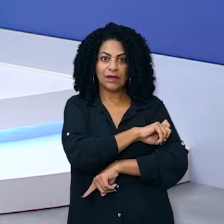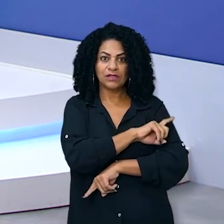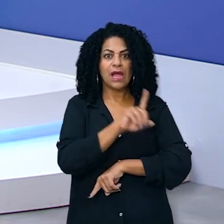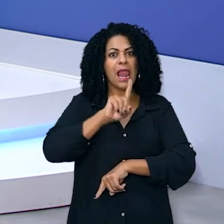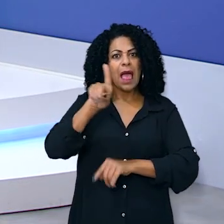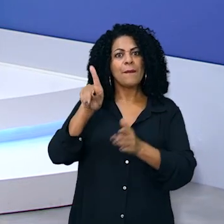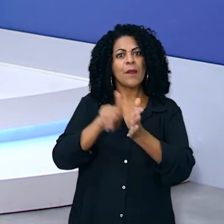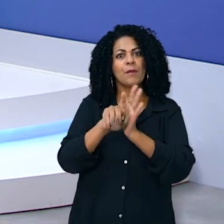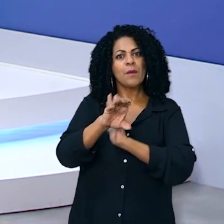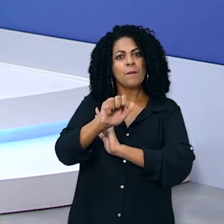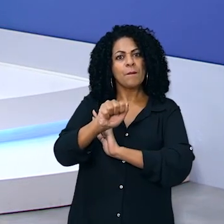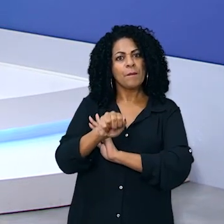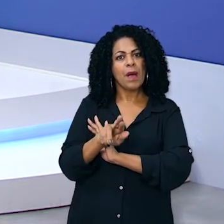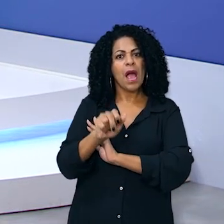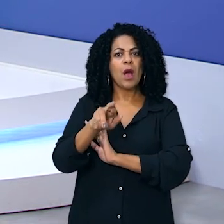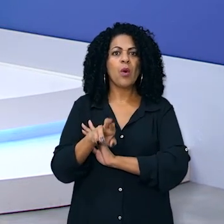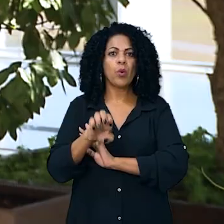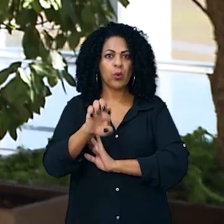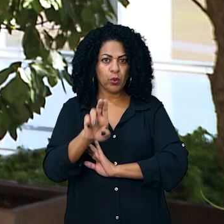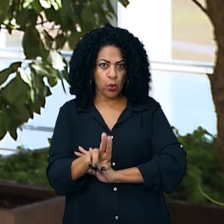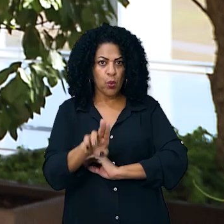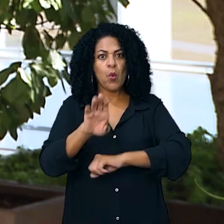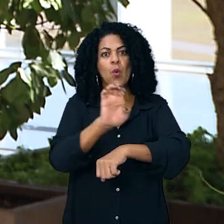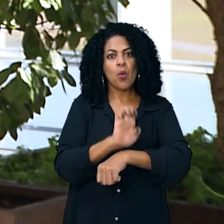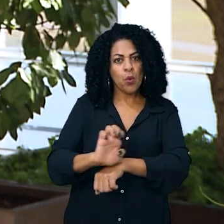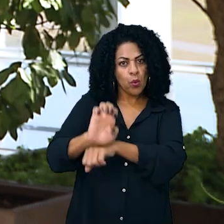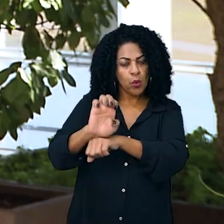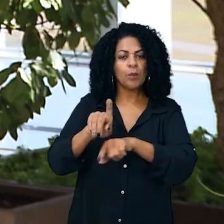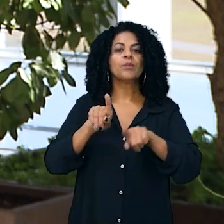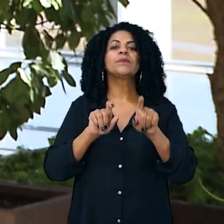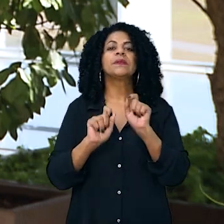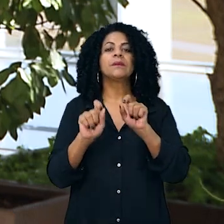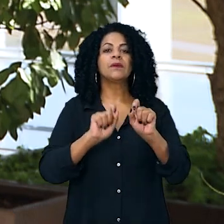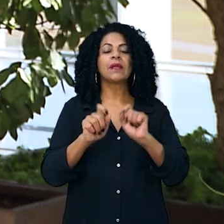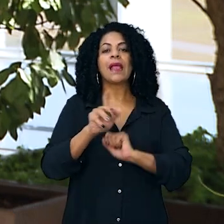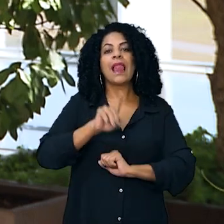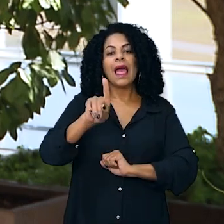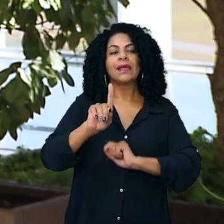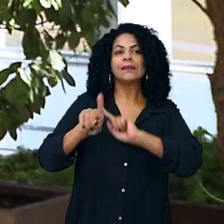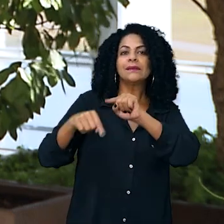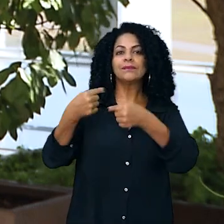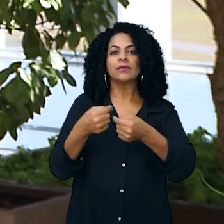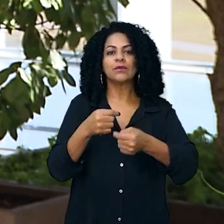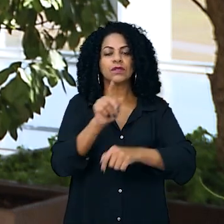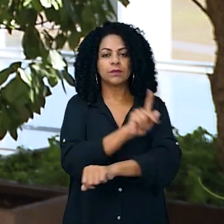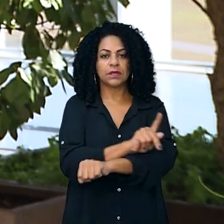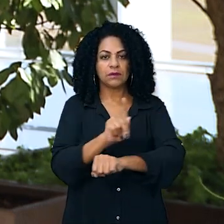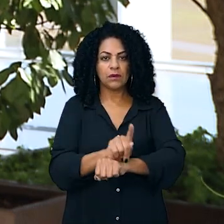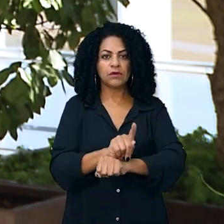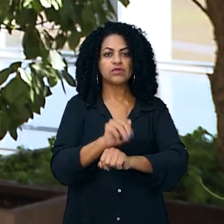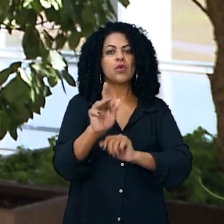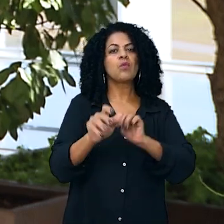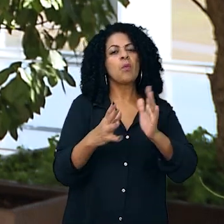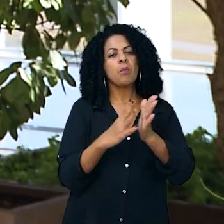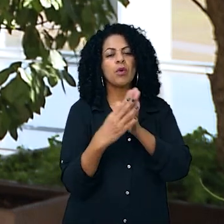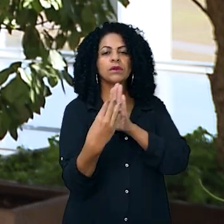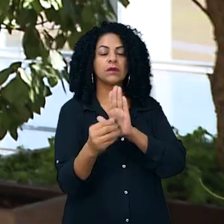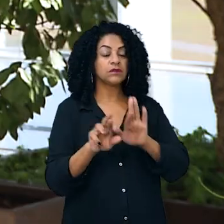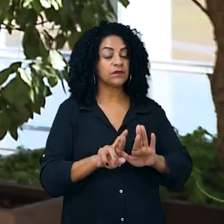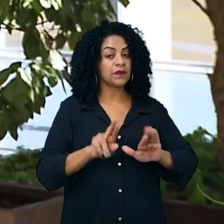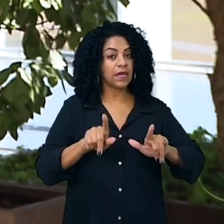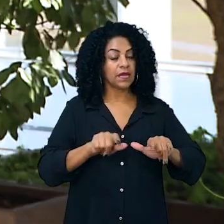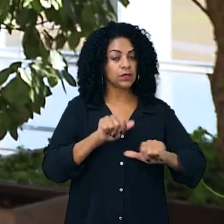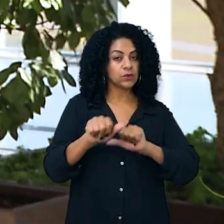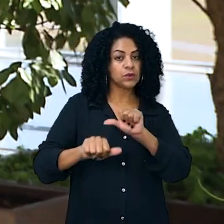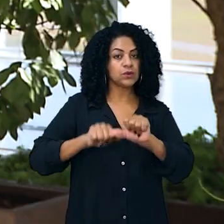São Paulo, desde 1996. 12 anos depois, foi implementado um novo modelo pedagógico informatizado. Segundo ela,